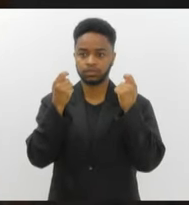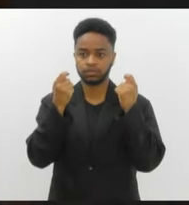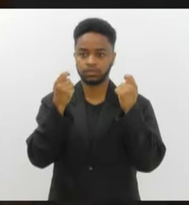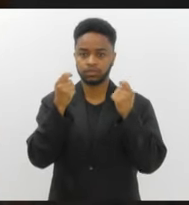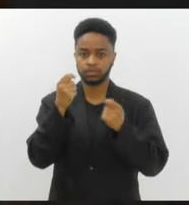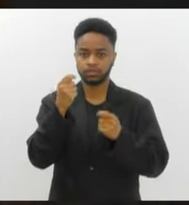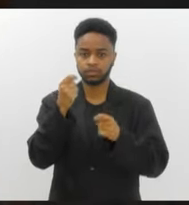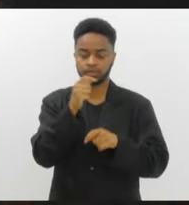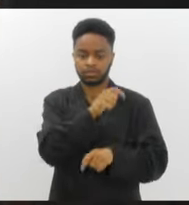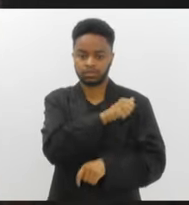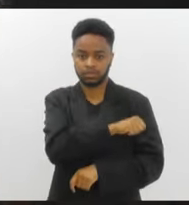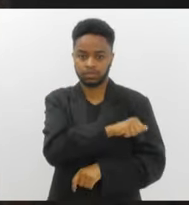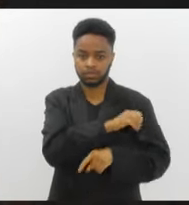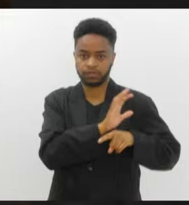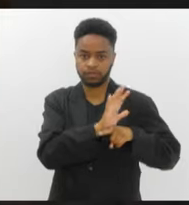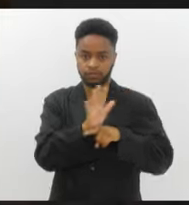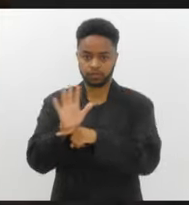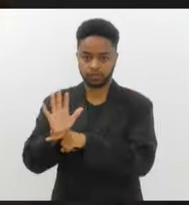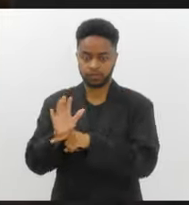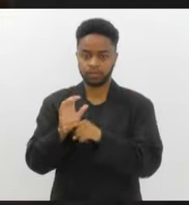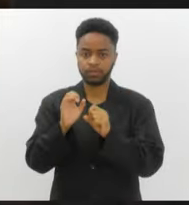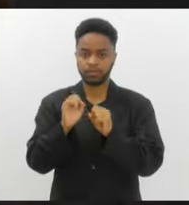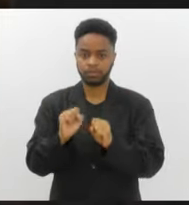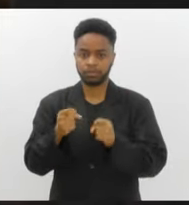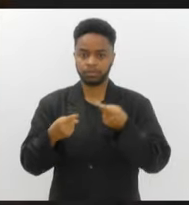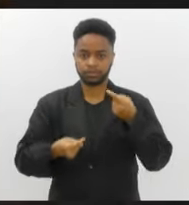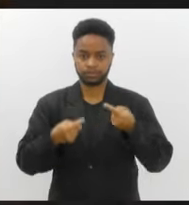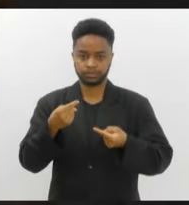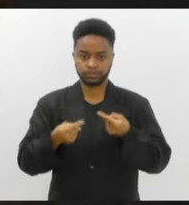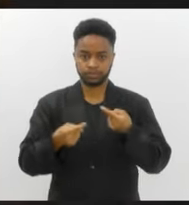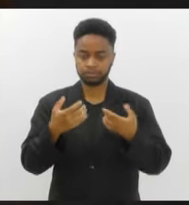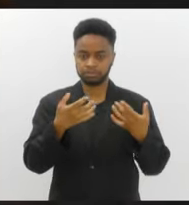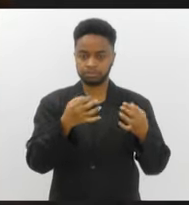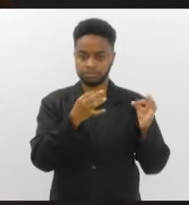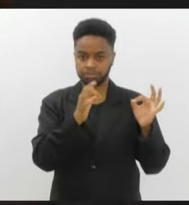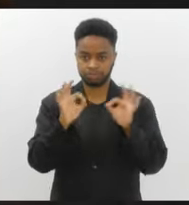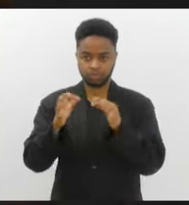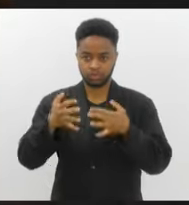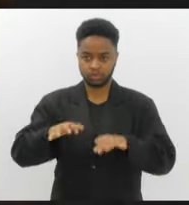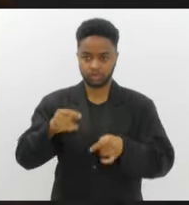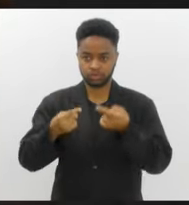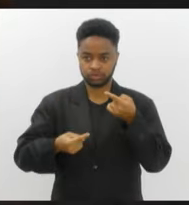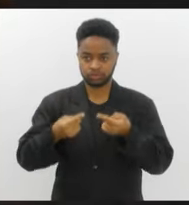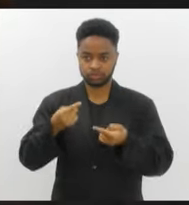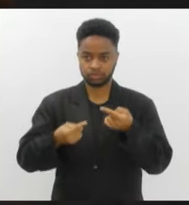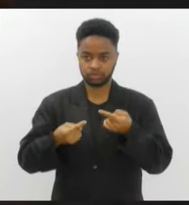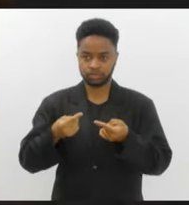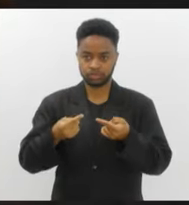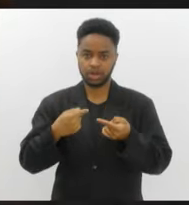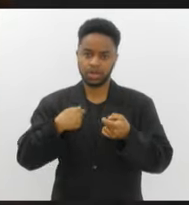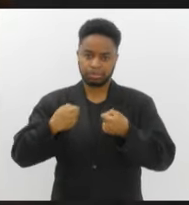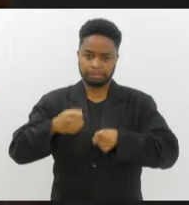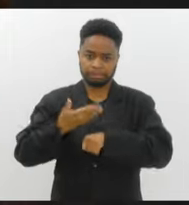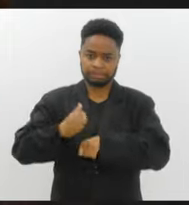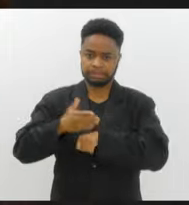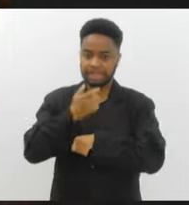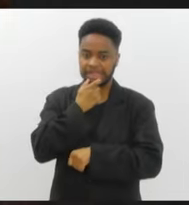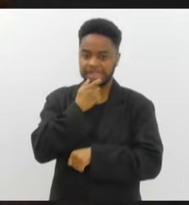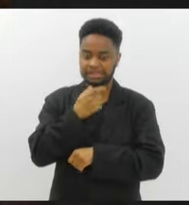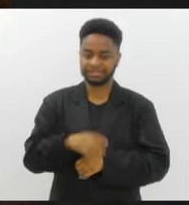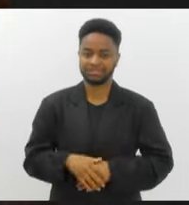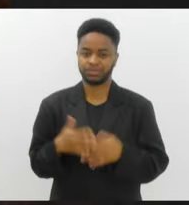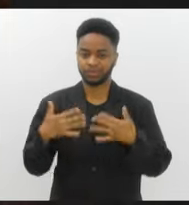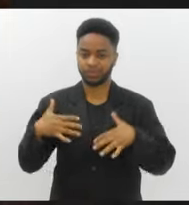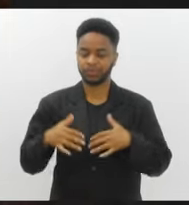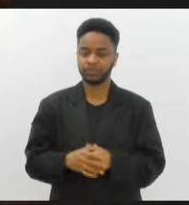filme Festival. Em discussão, não havendo quem queira discutir, encerrado, tive que ainda ensaiar o inglês aqui, né, Chico?